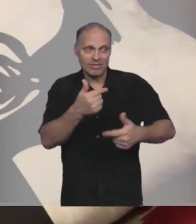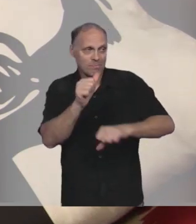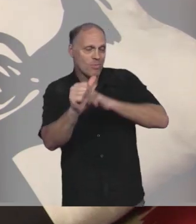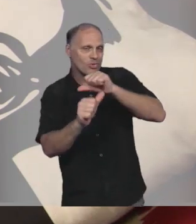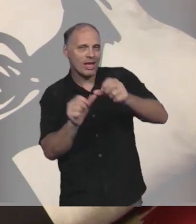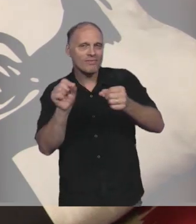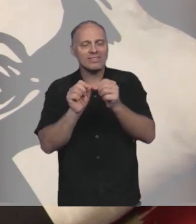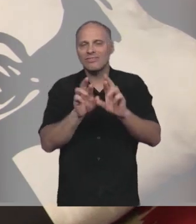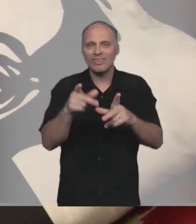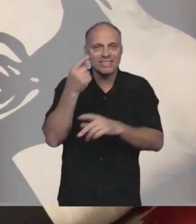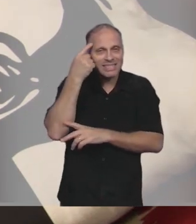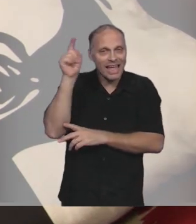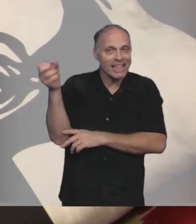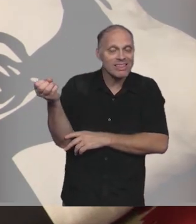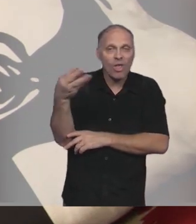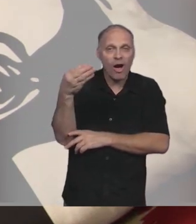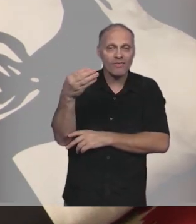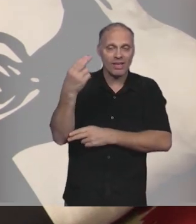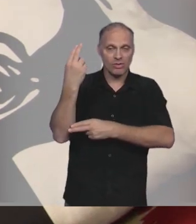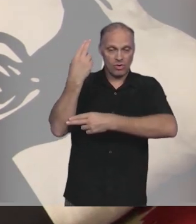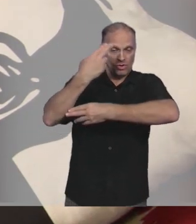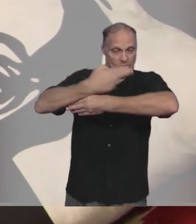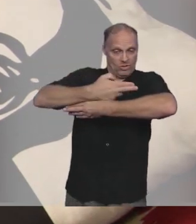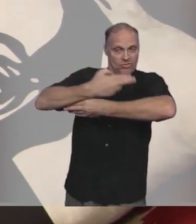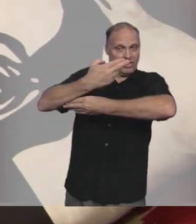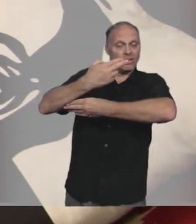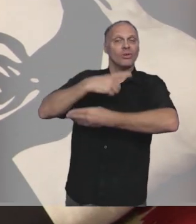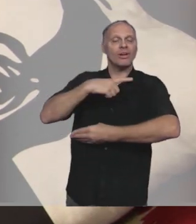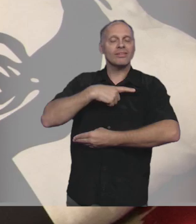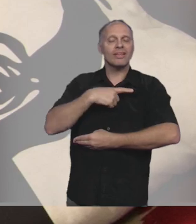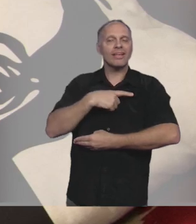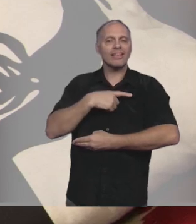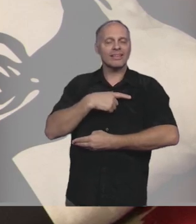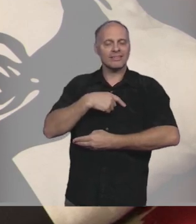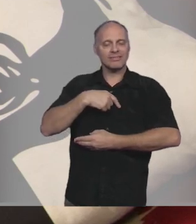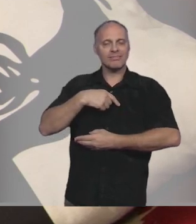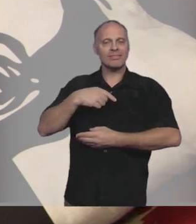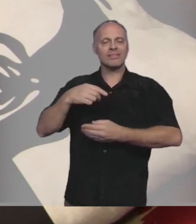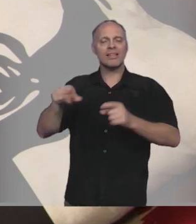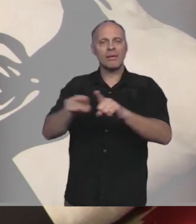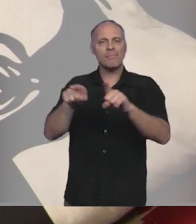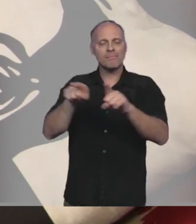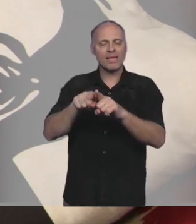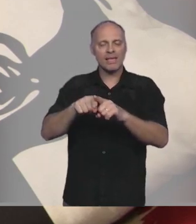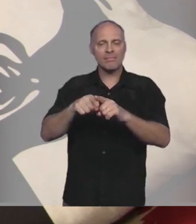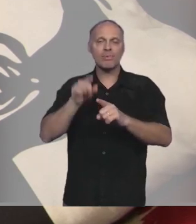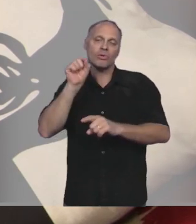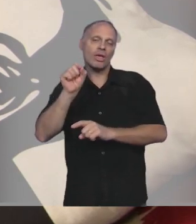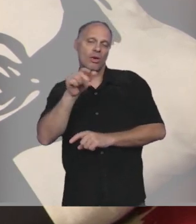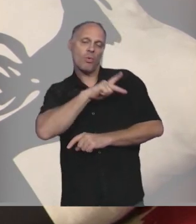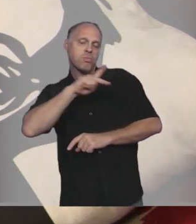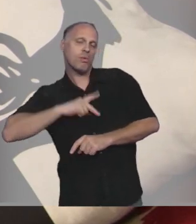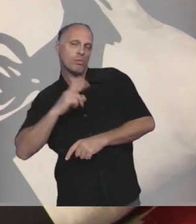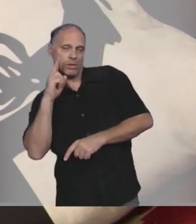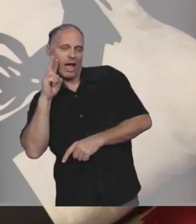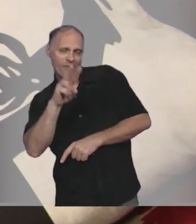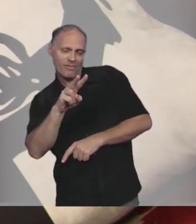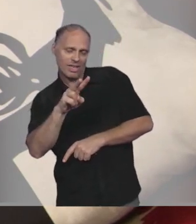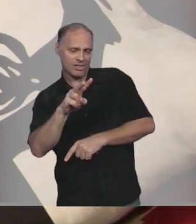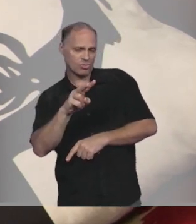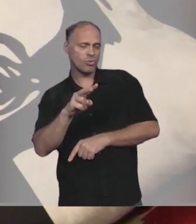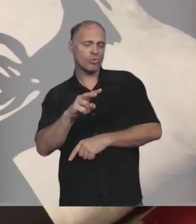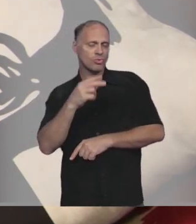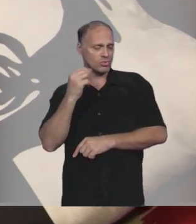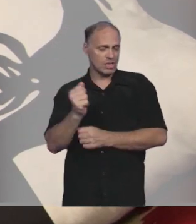para as ideias novas que o diretor traz no meio de uma temporada, para as reações da plateia